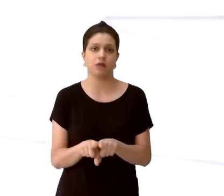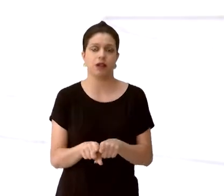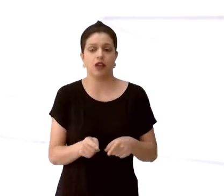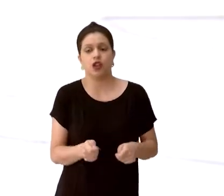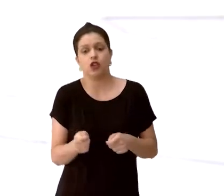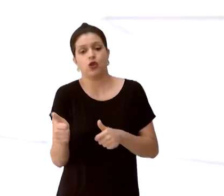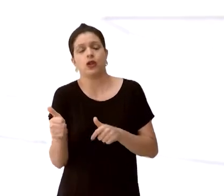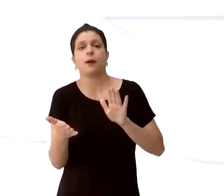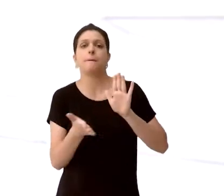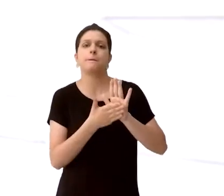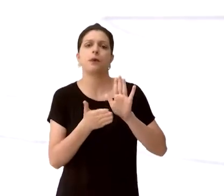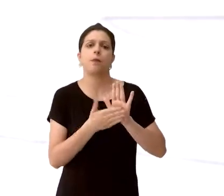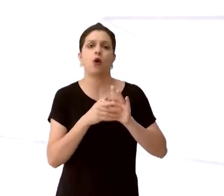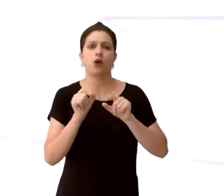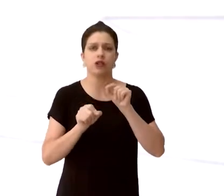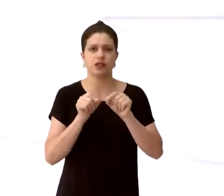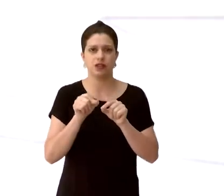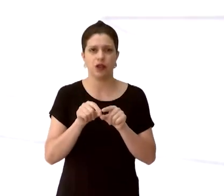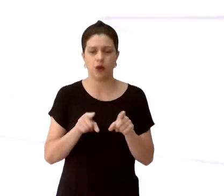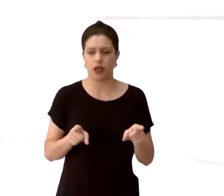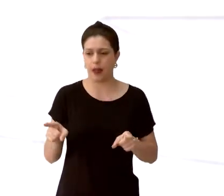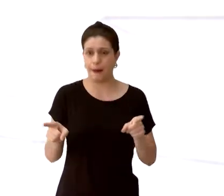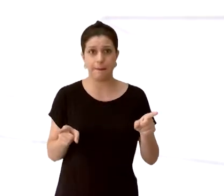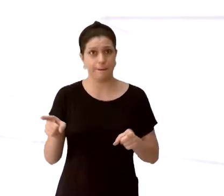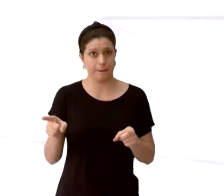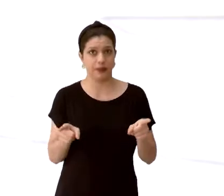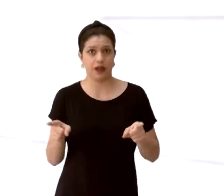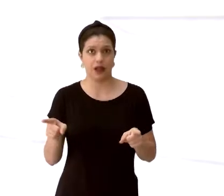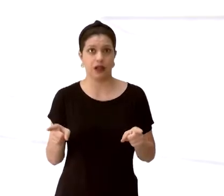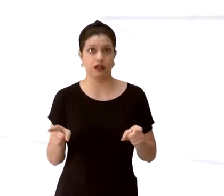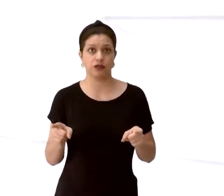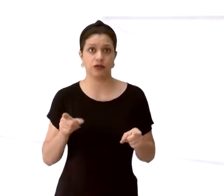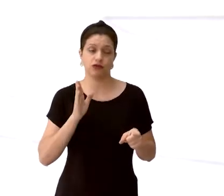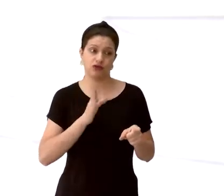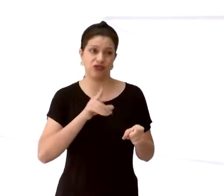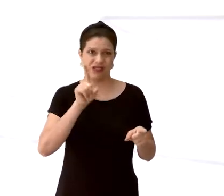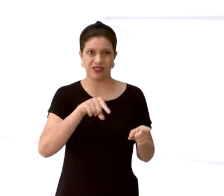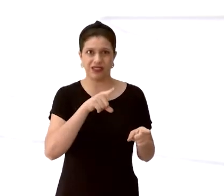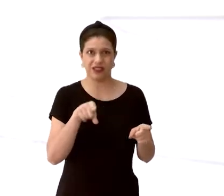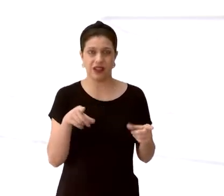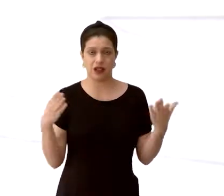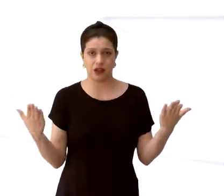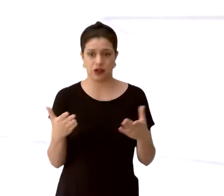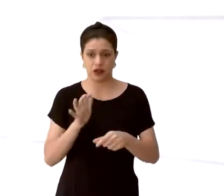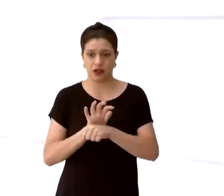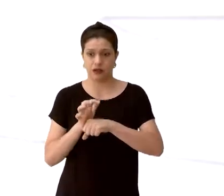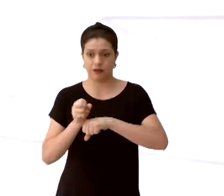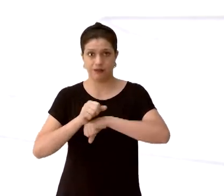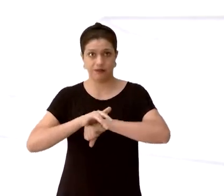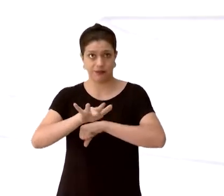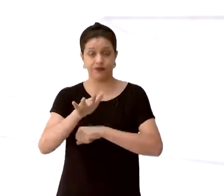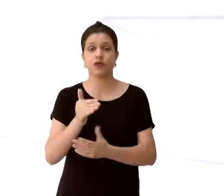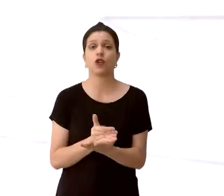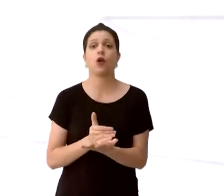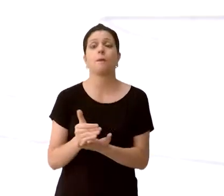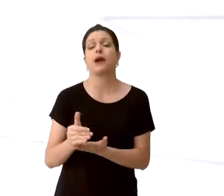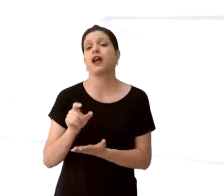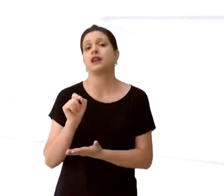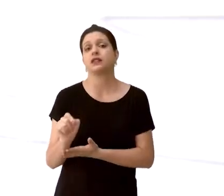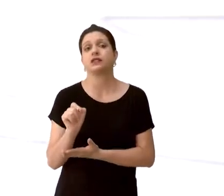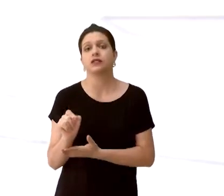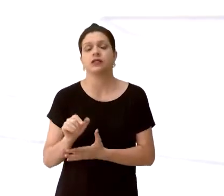e Doação. A proposta é para que os prazos e penalidades suspensos em decorrência da pandemia do